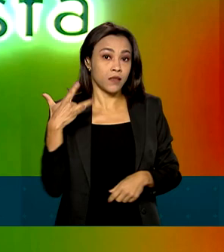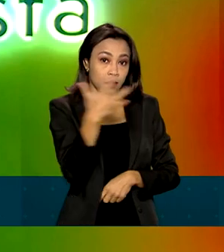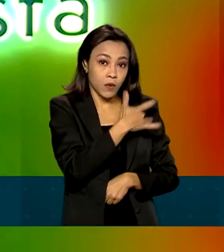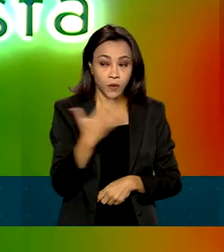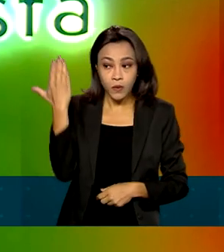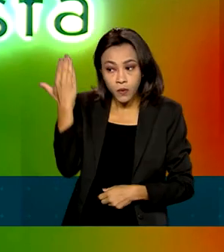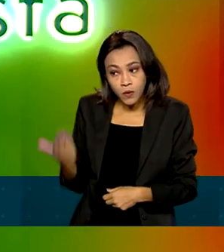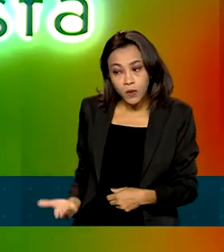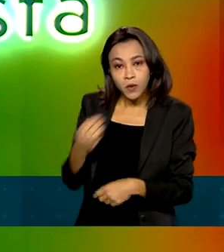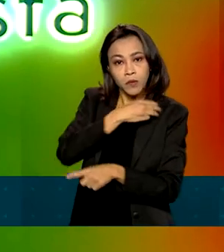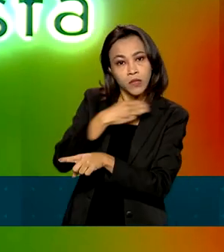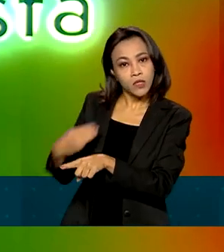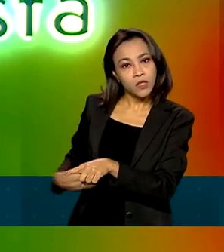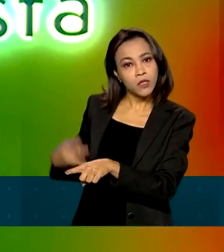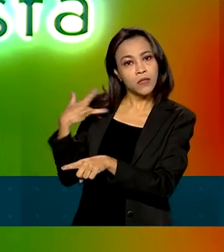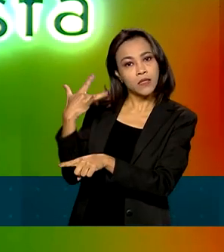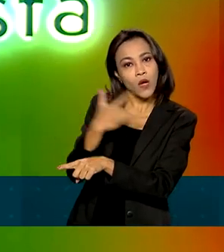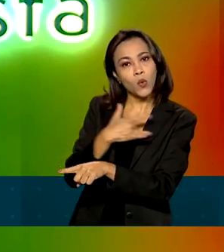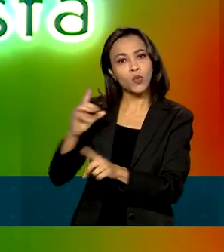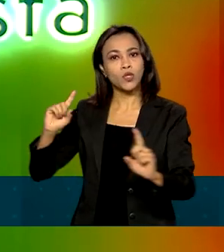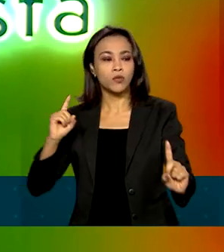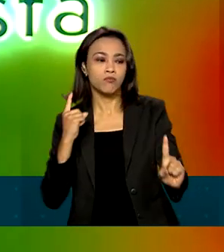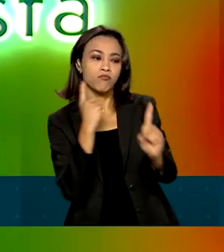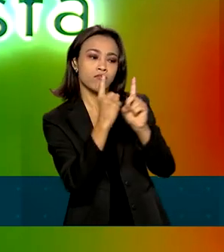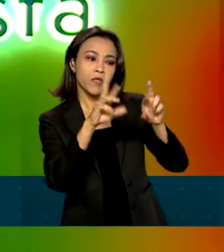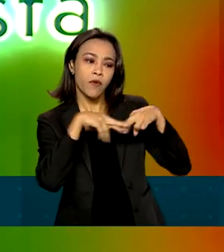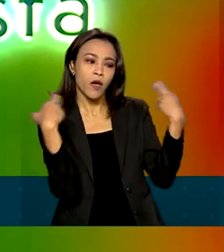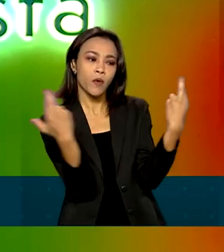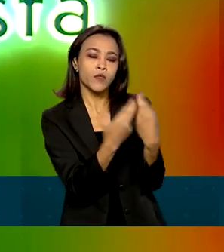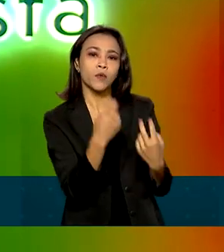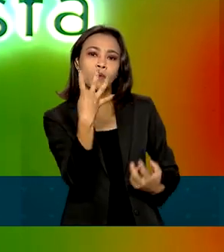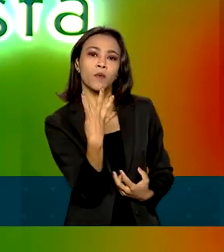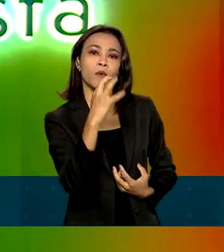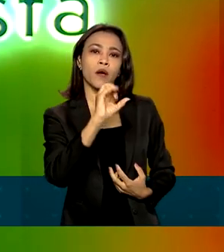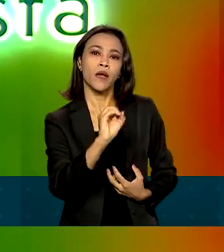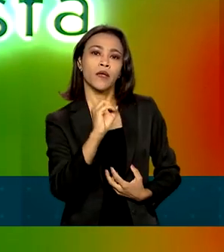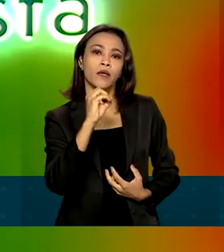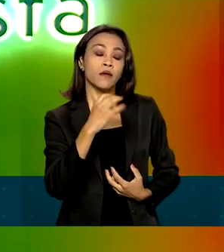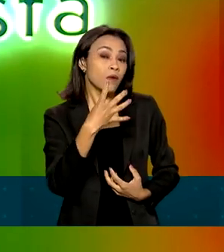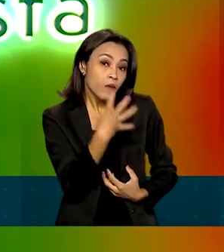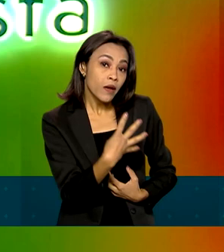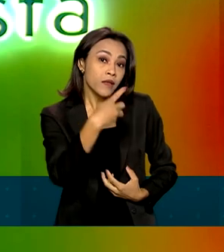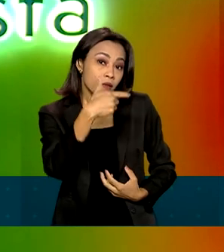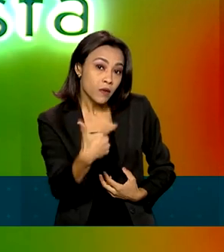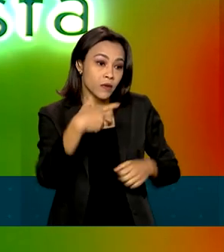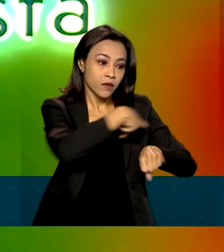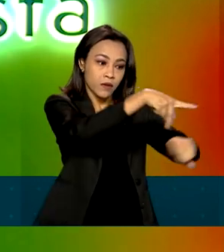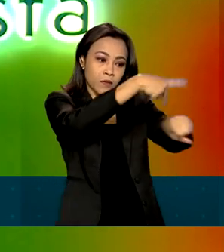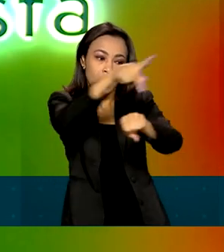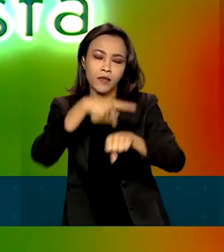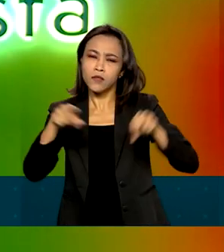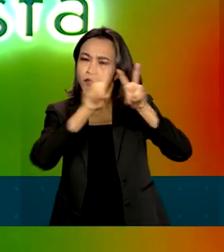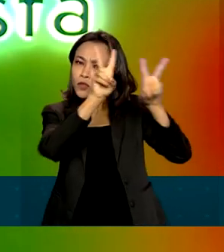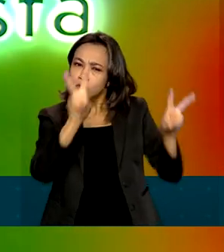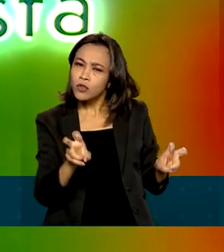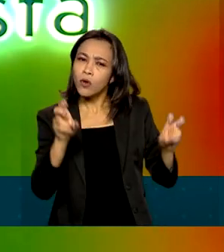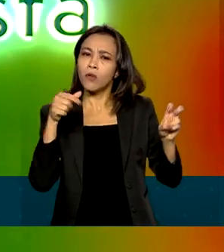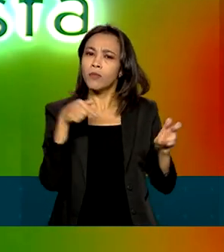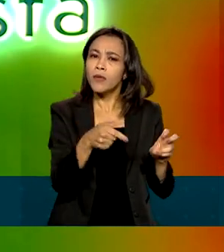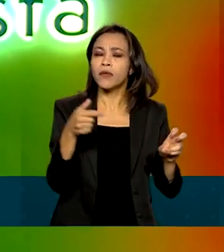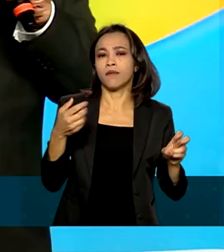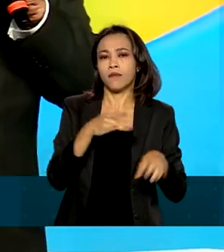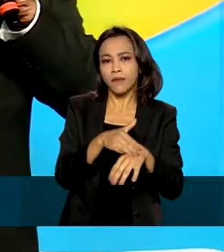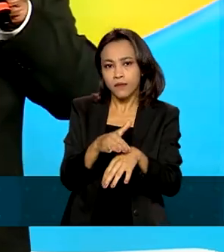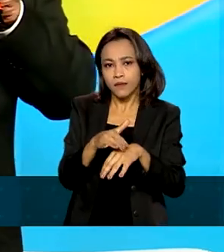Saúde, Marcelo Queiroga, se reuniu com representantes de 42 países em um workshop sobre vigilância, alerta e